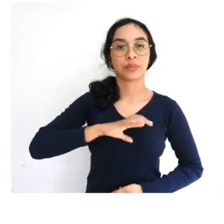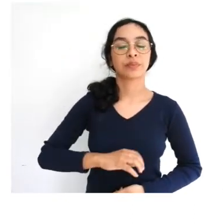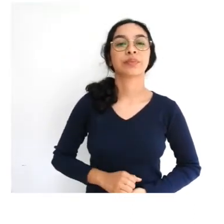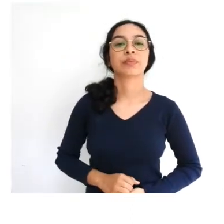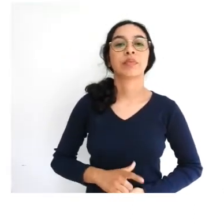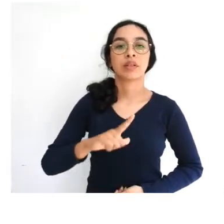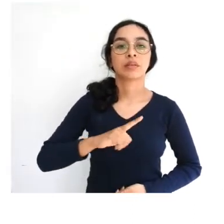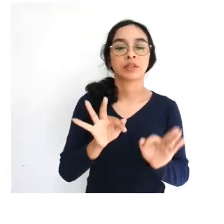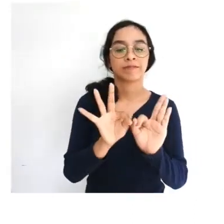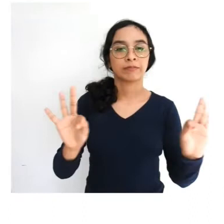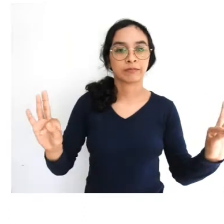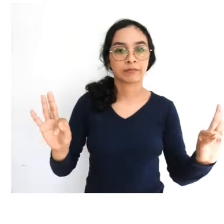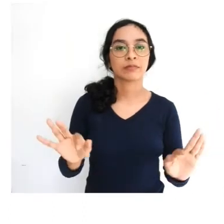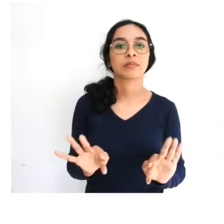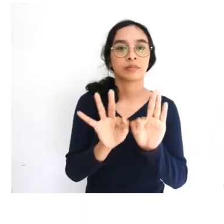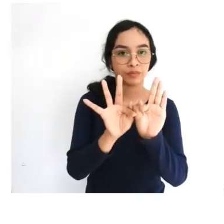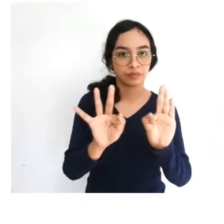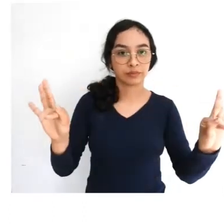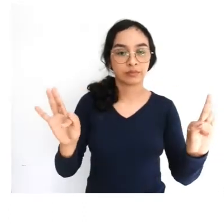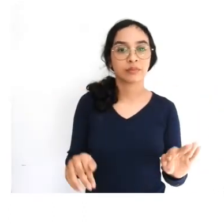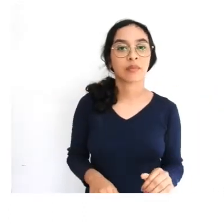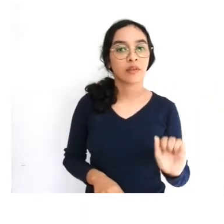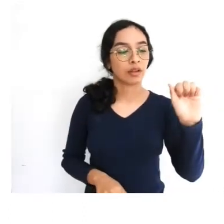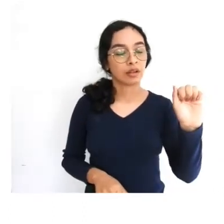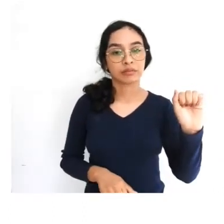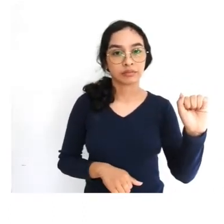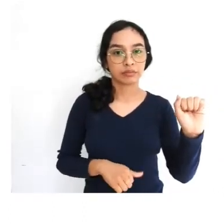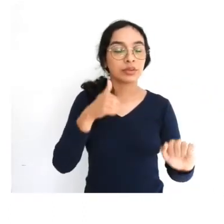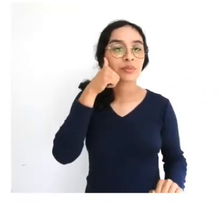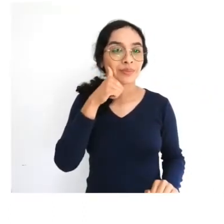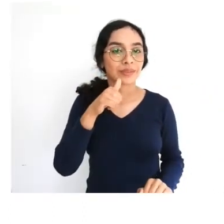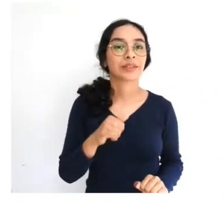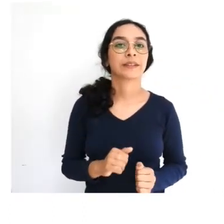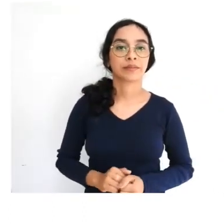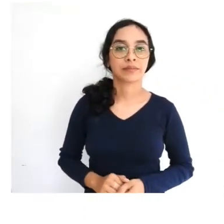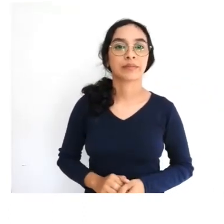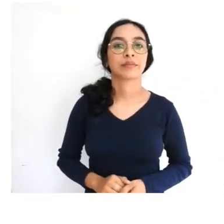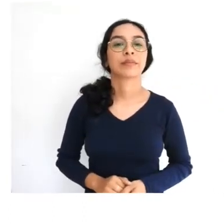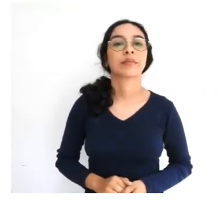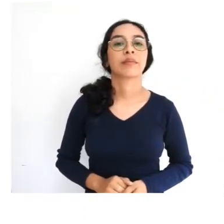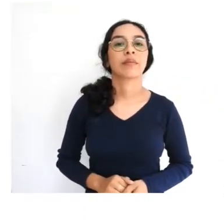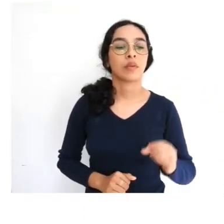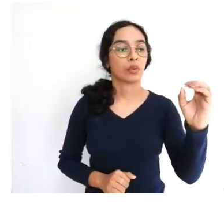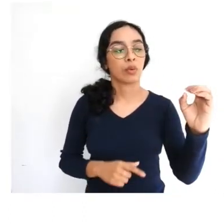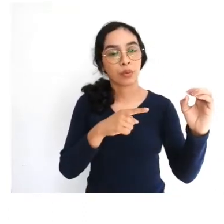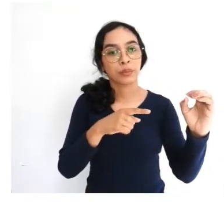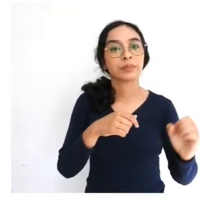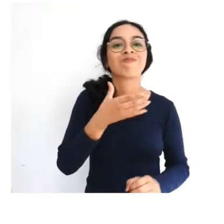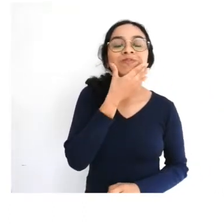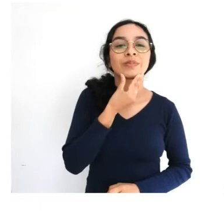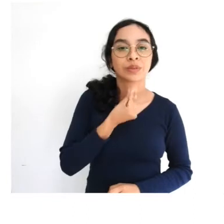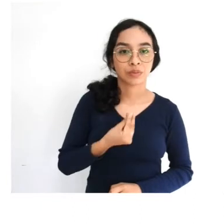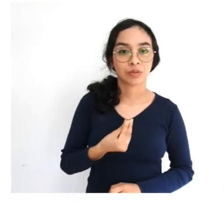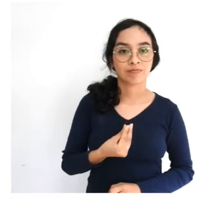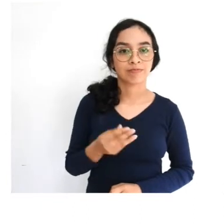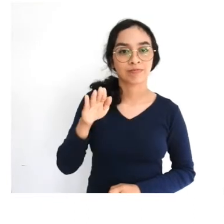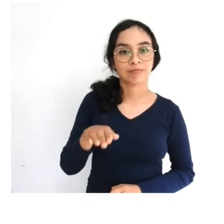em português temos a frase a menina, o menino. O que nós temos